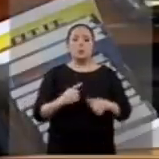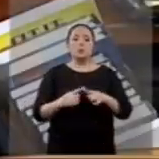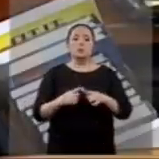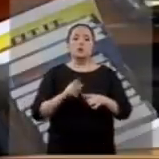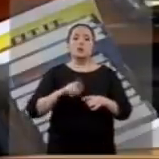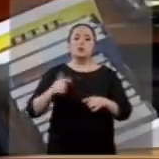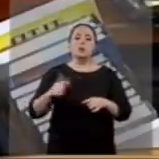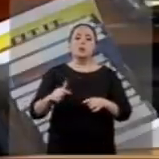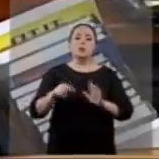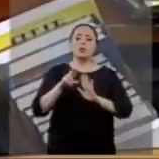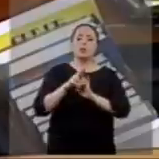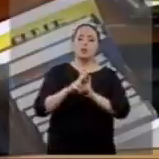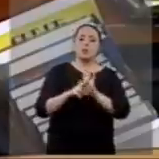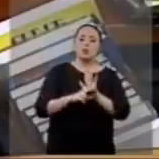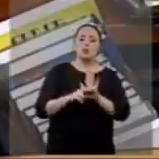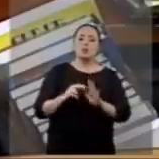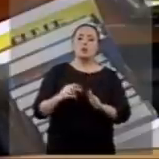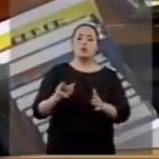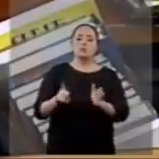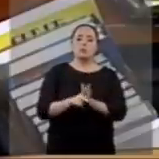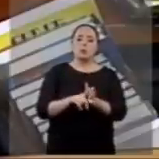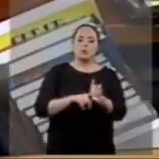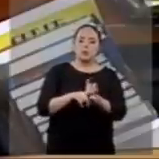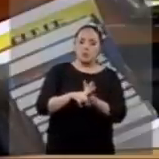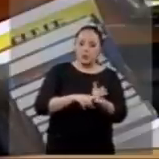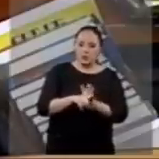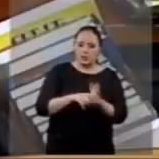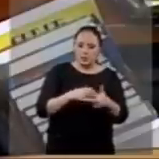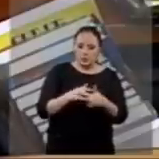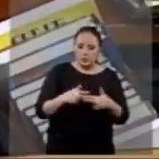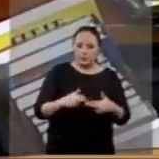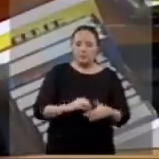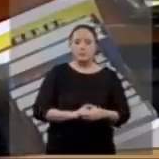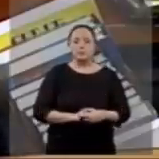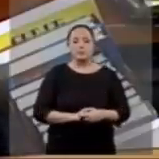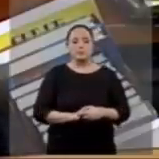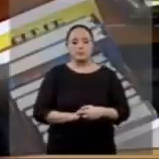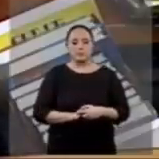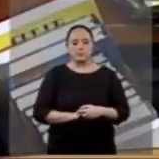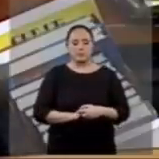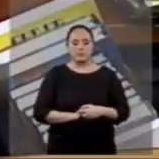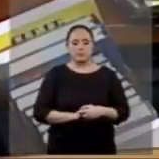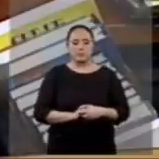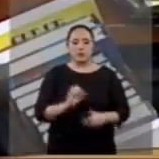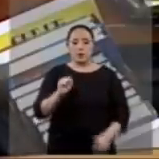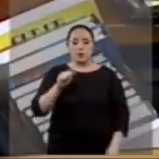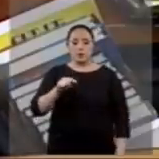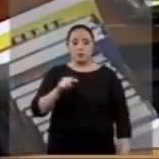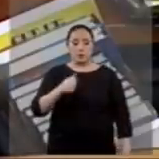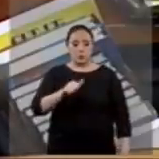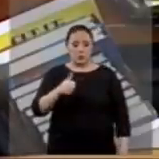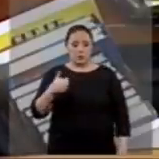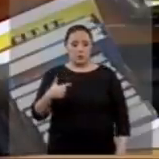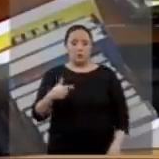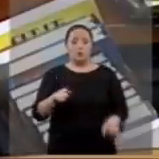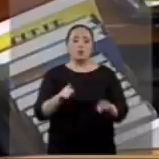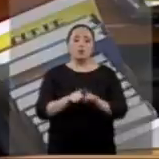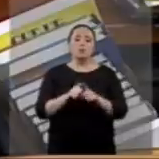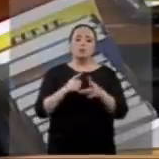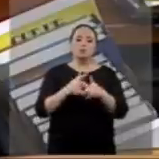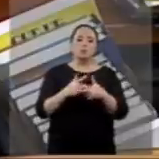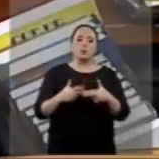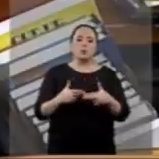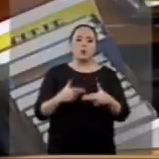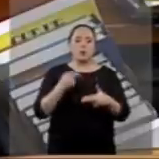regras procedimentais de fiscalização, a 8.112, ou pressupostos